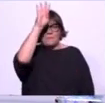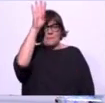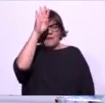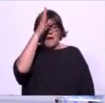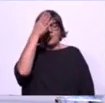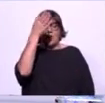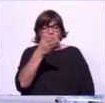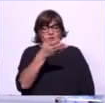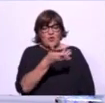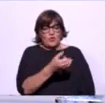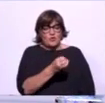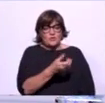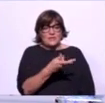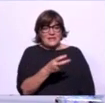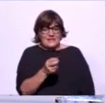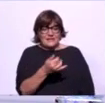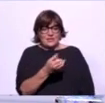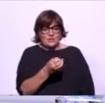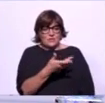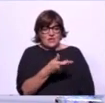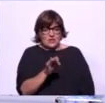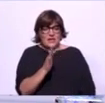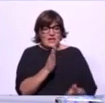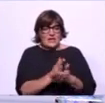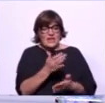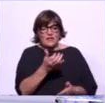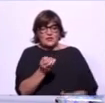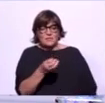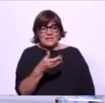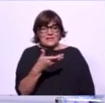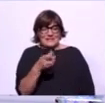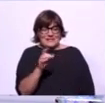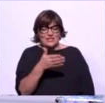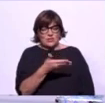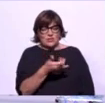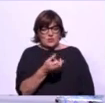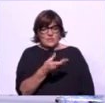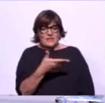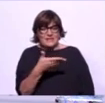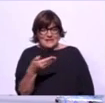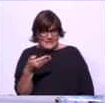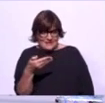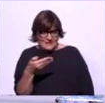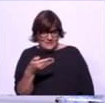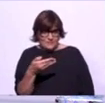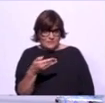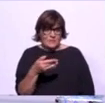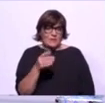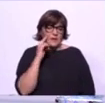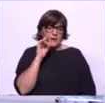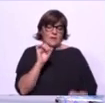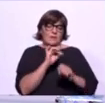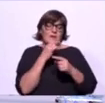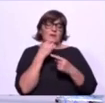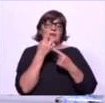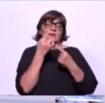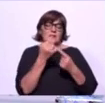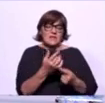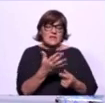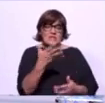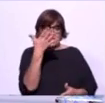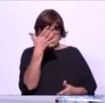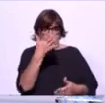de 2013-2014 a 2016-2017. E é evidente que estamos a falar em 5